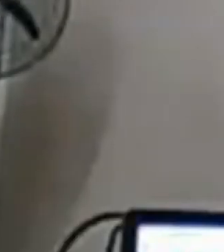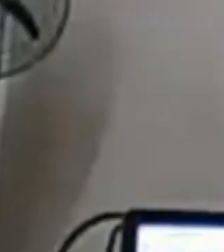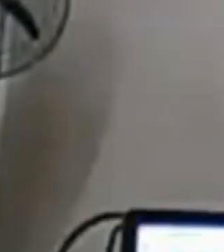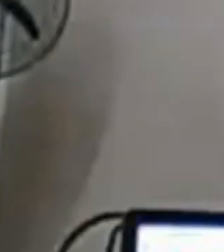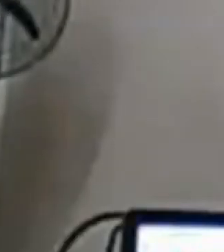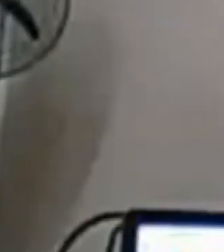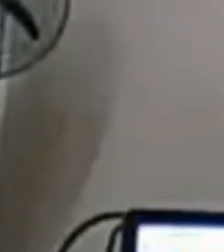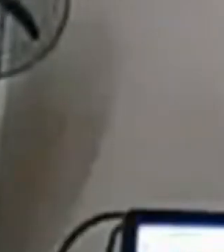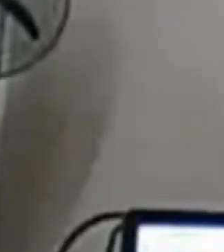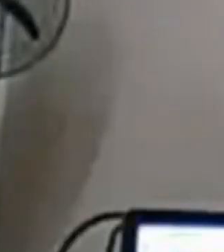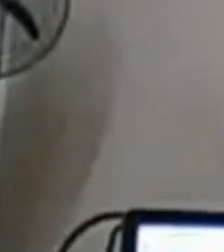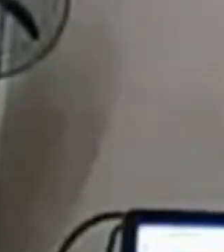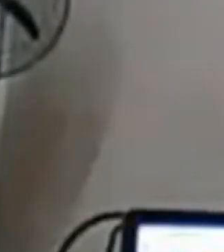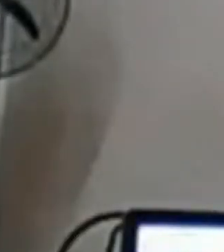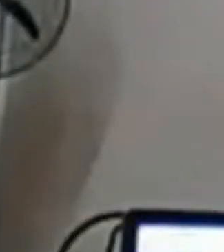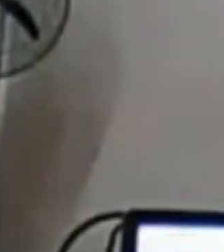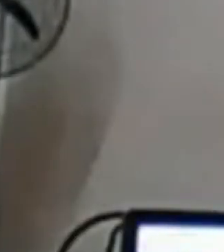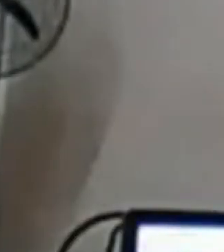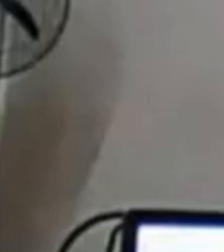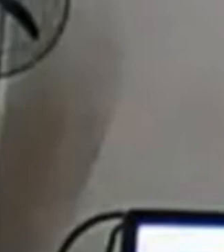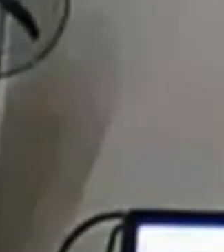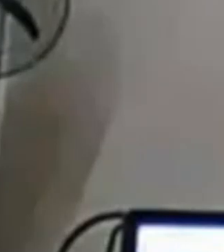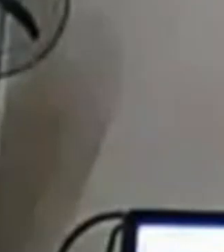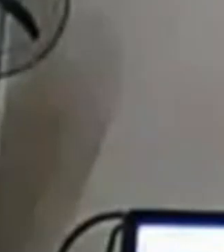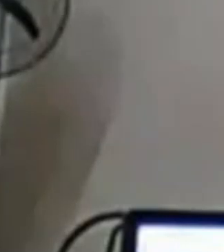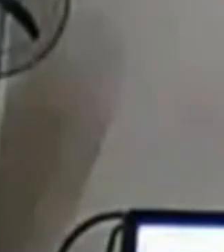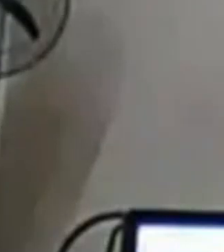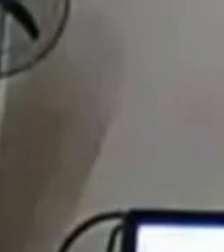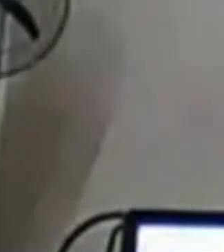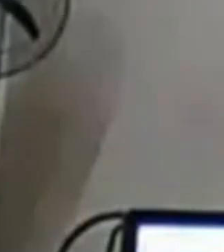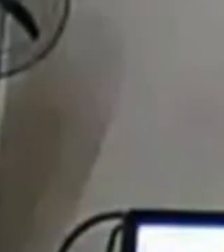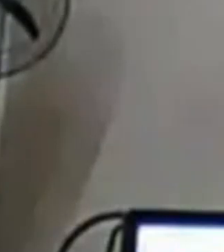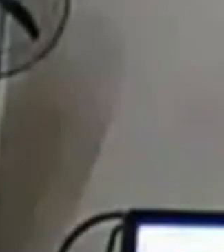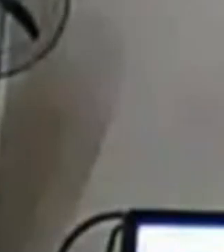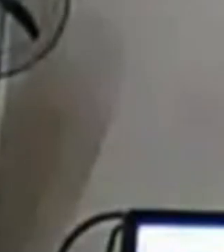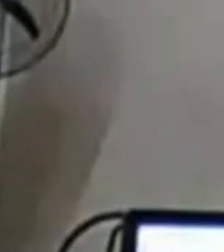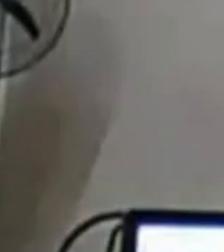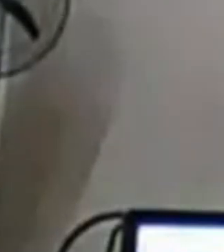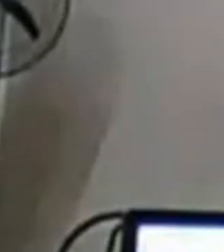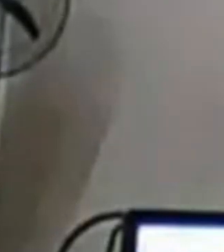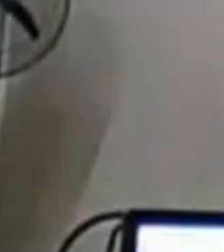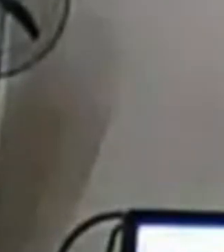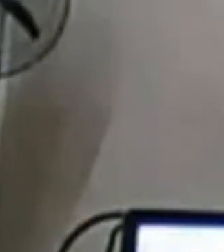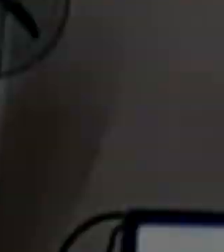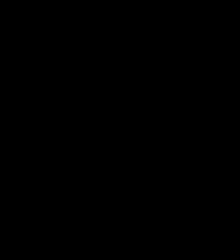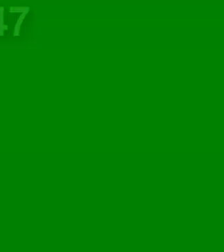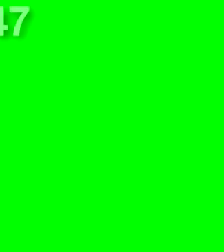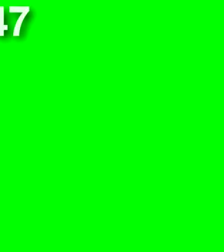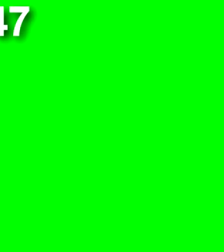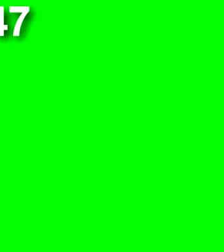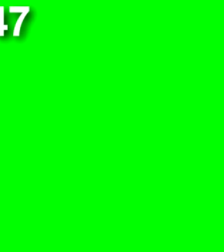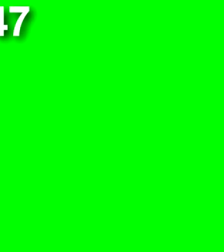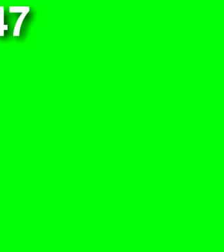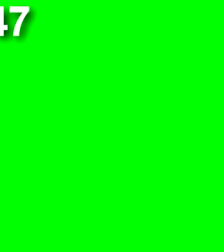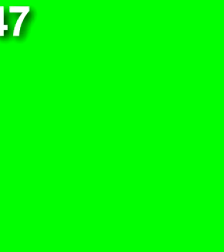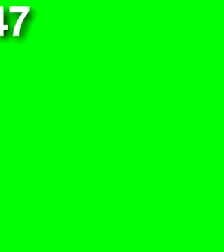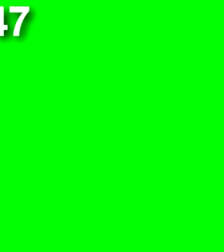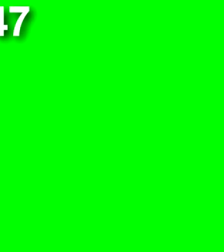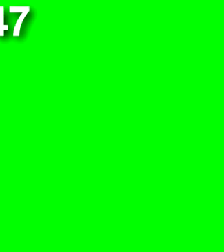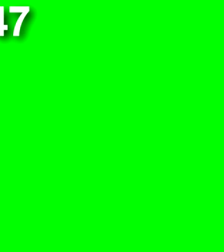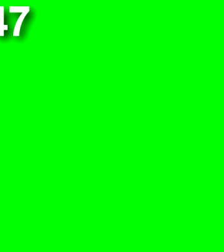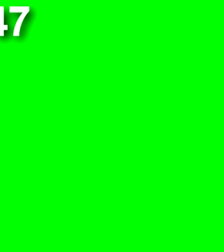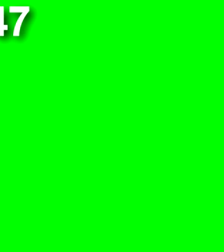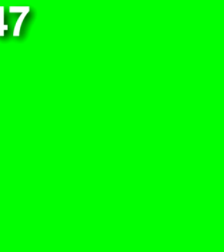ser salvo pelos dois policiais, o bebê foi encaminhado a um hospital para atendimento médico e passa bem.